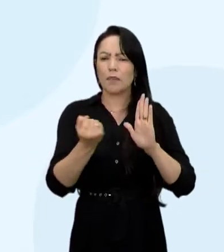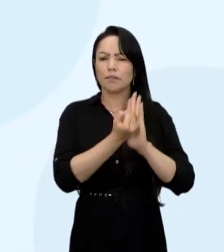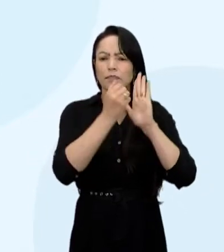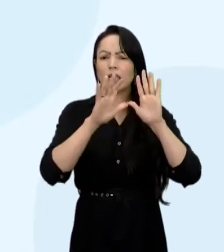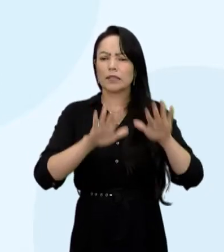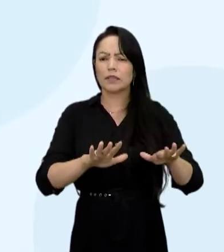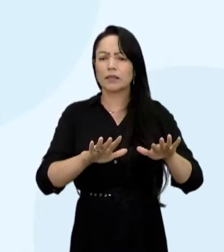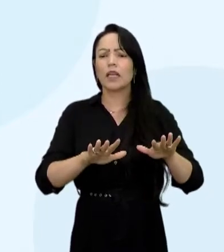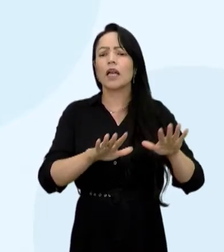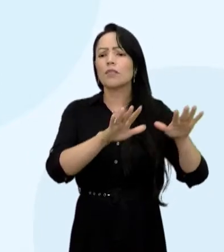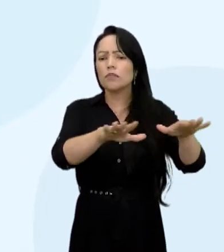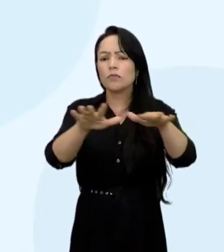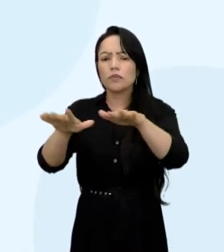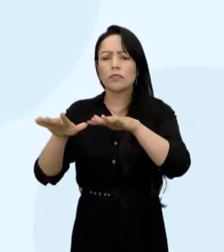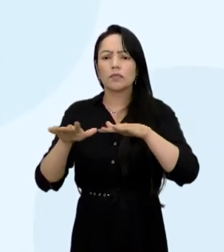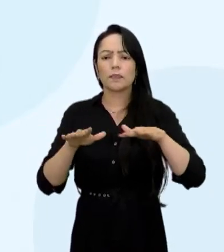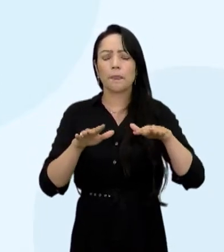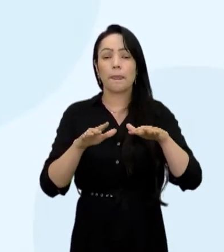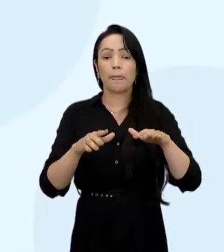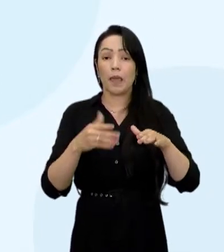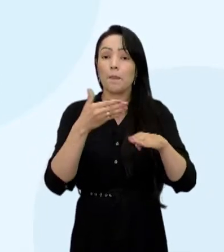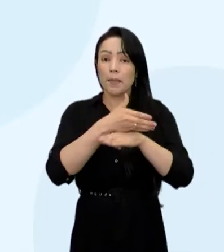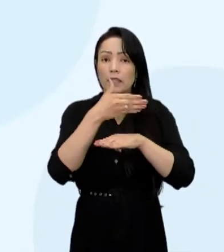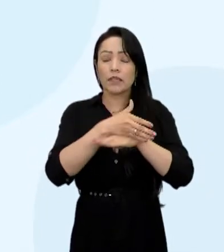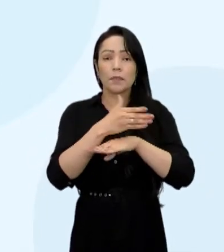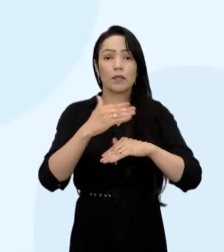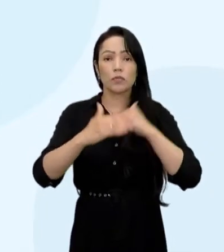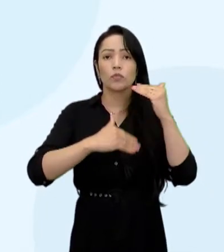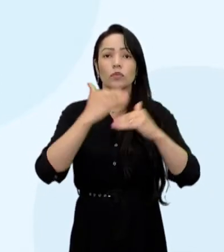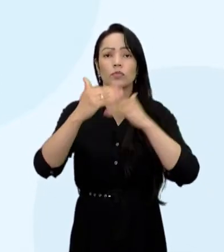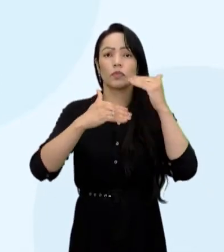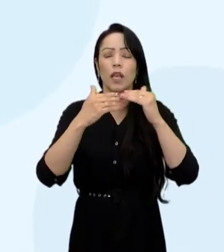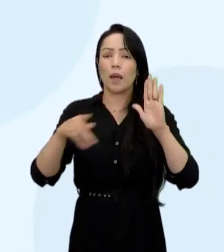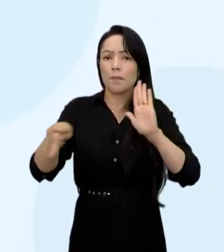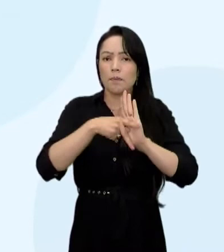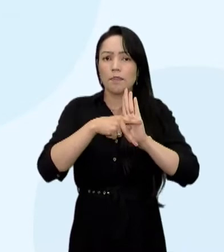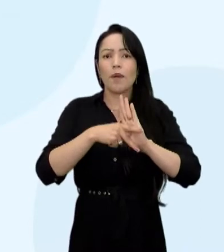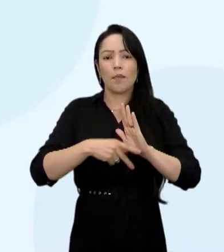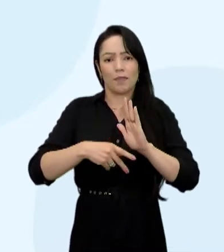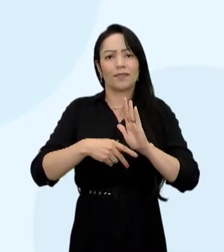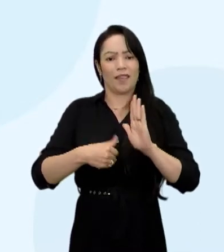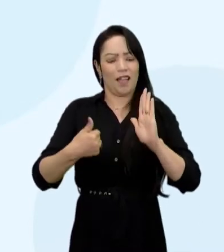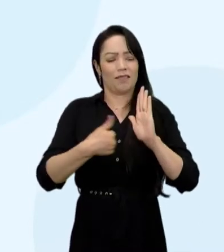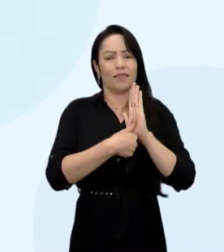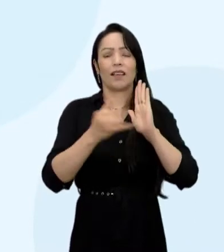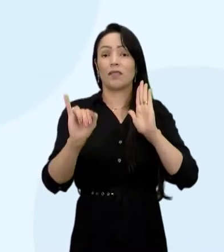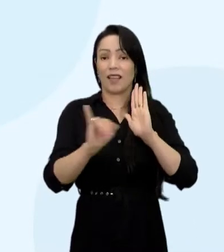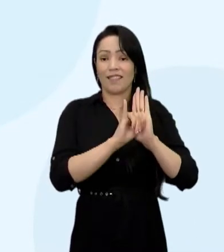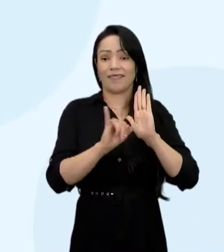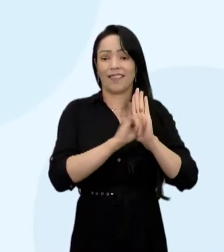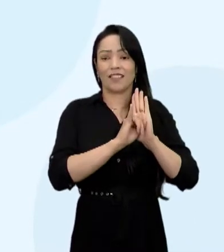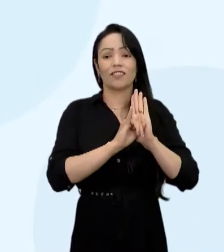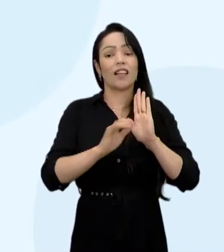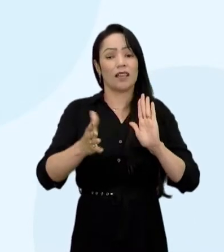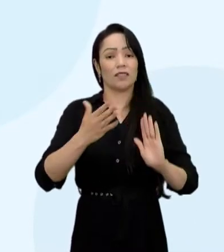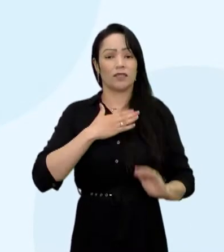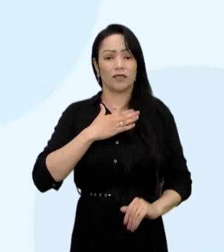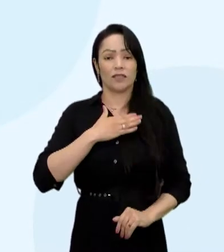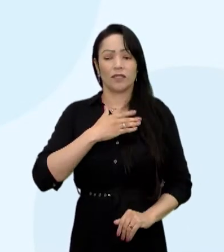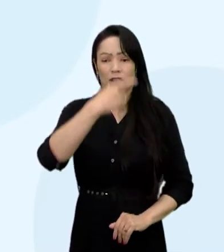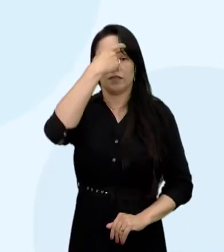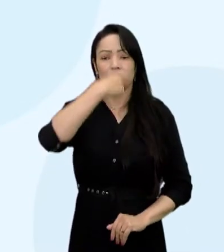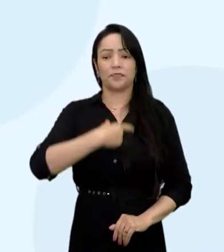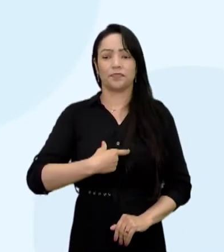regionais participam ativamente dos processos de construção da nossa própria identidade. Ó, muito forte isso. O